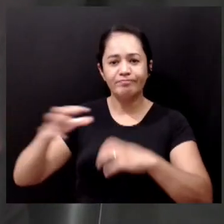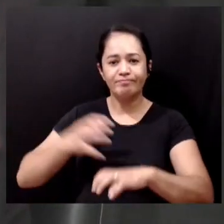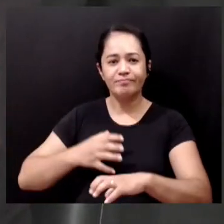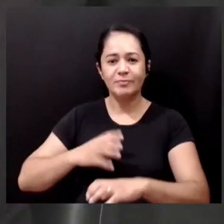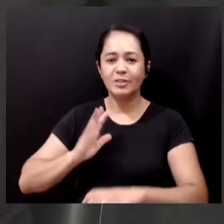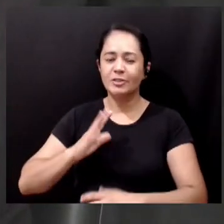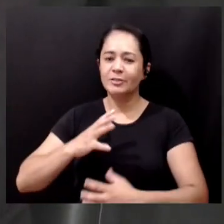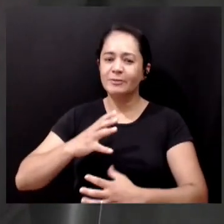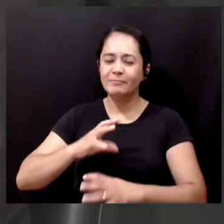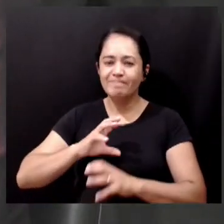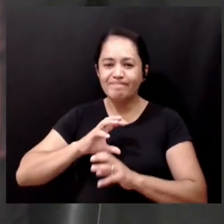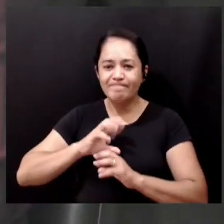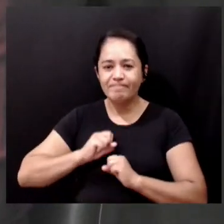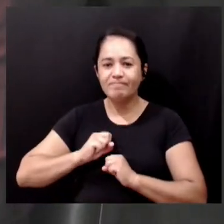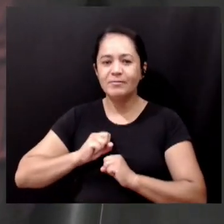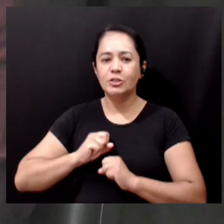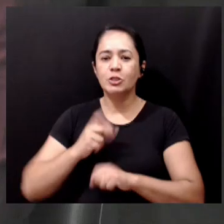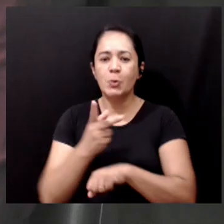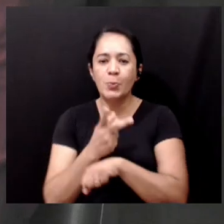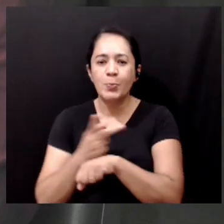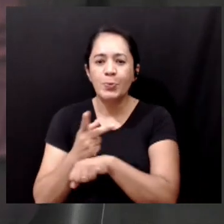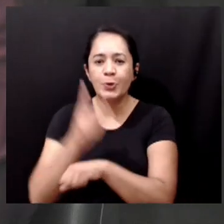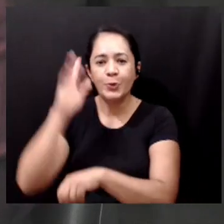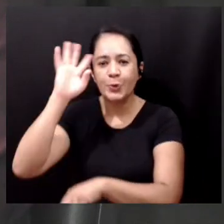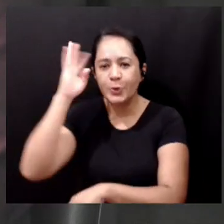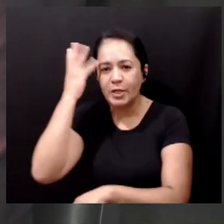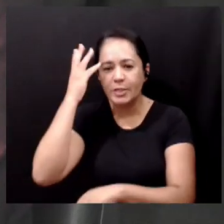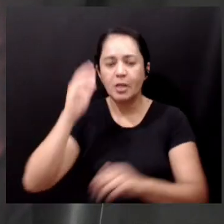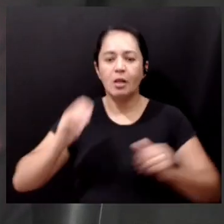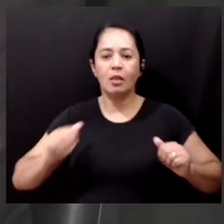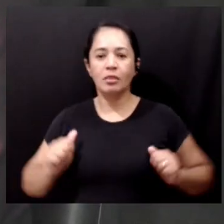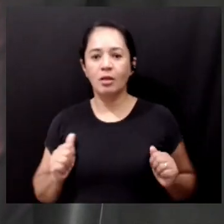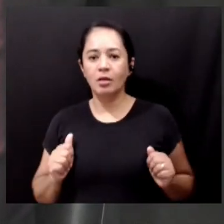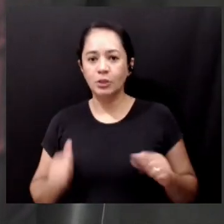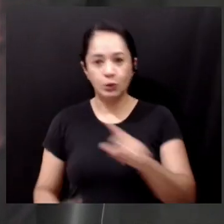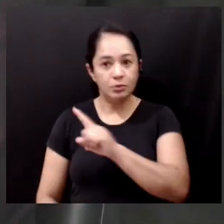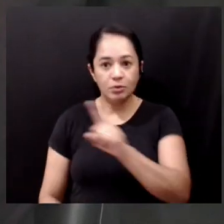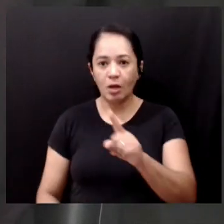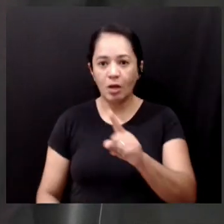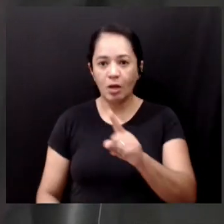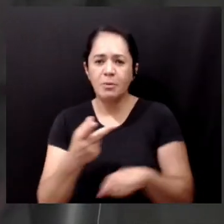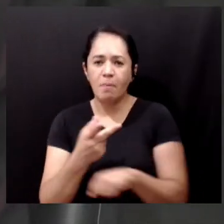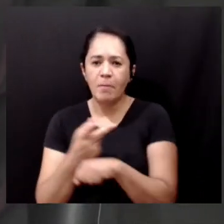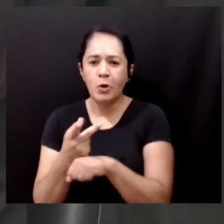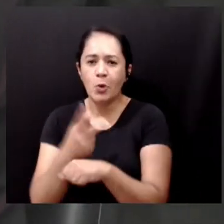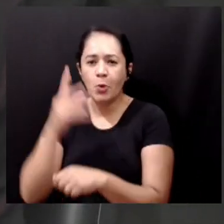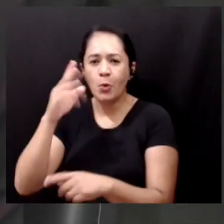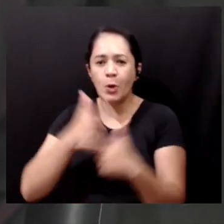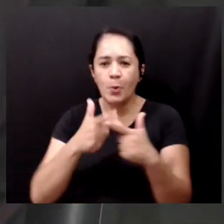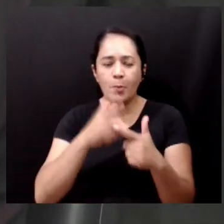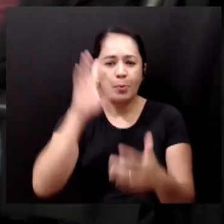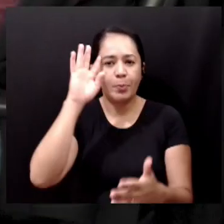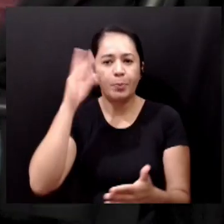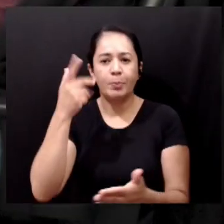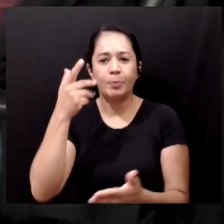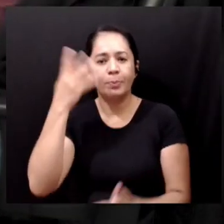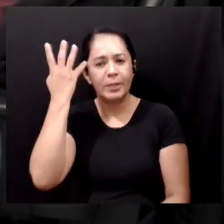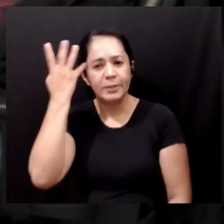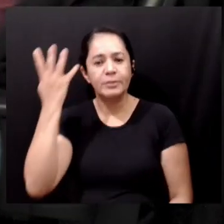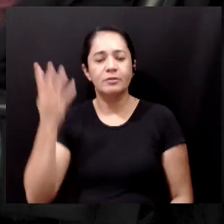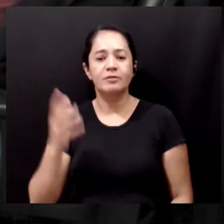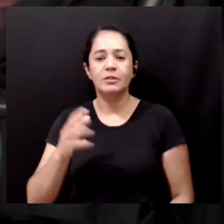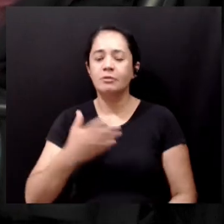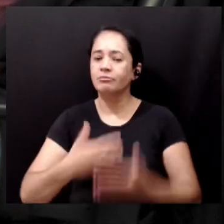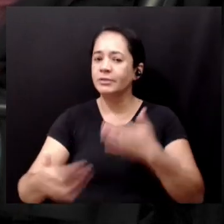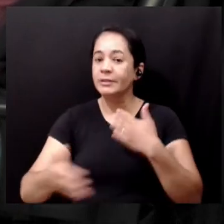buscar a solução, de não ficar quieto enquanto não resolver, de não ter uma resposta final. Isso independente de estar aqui.